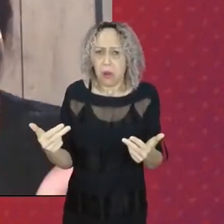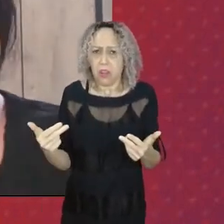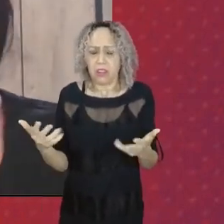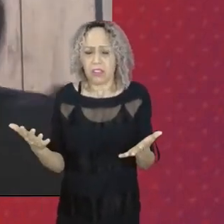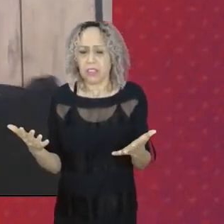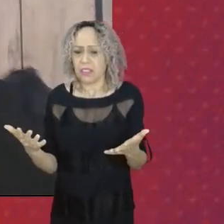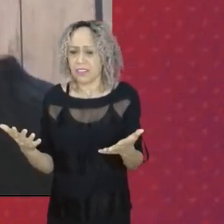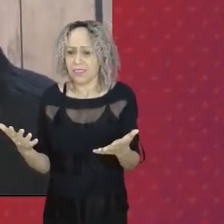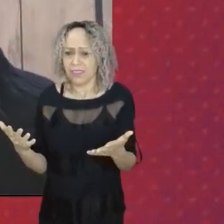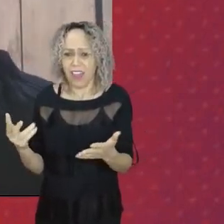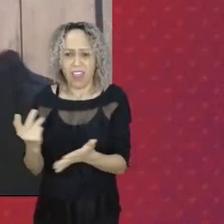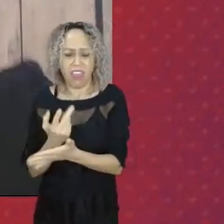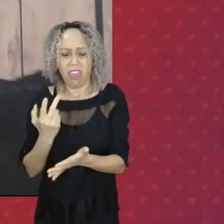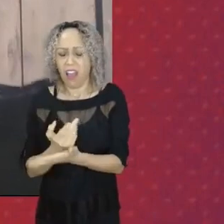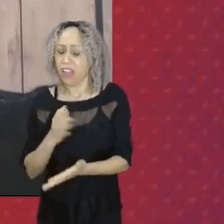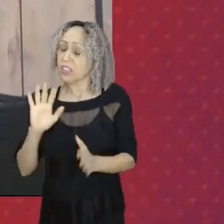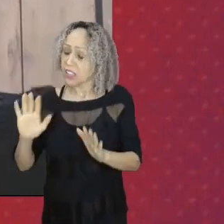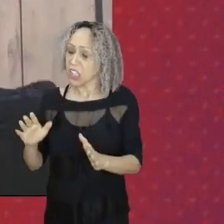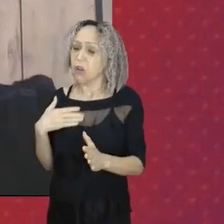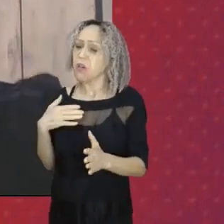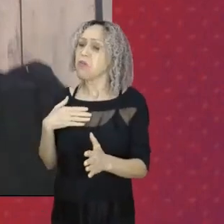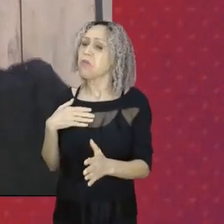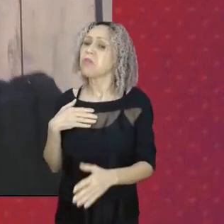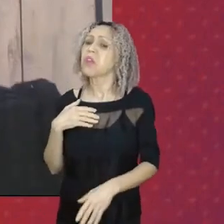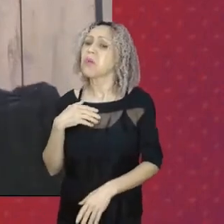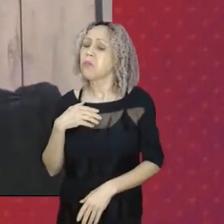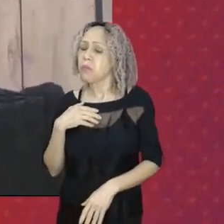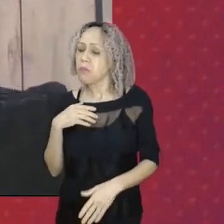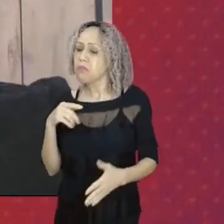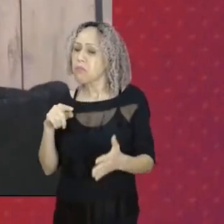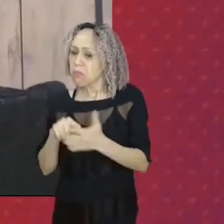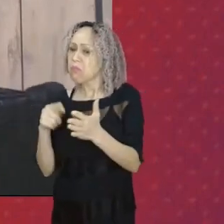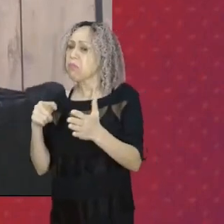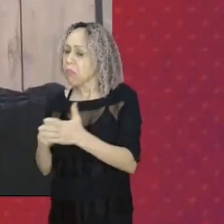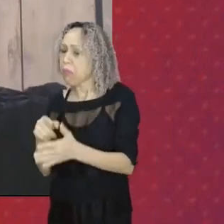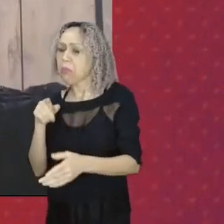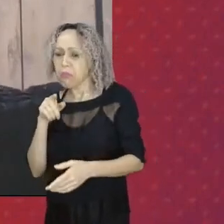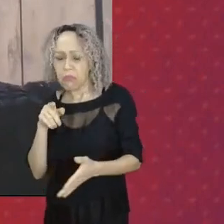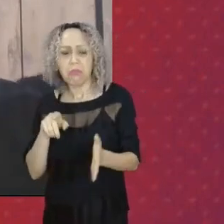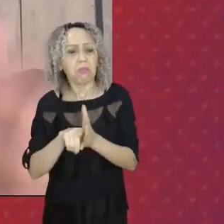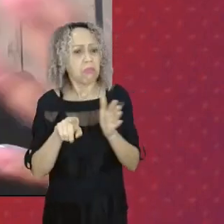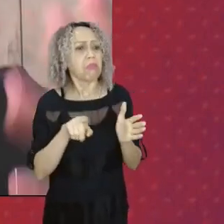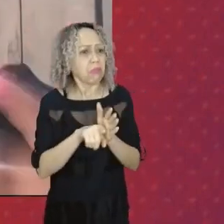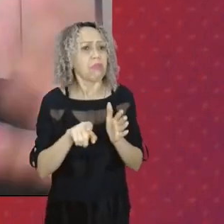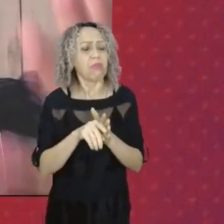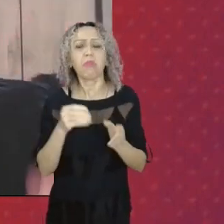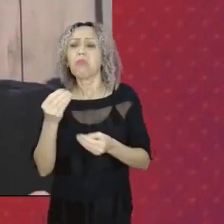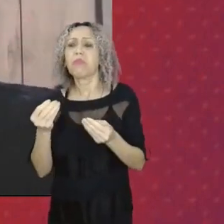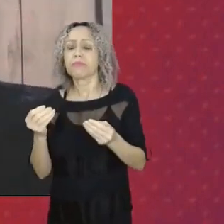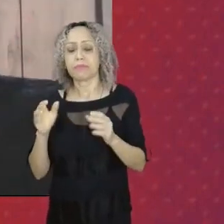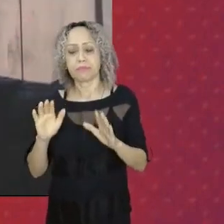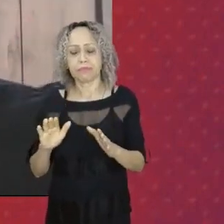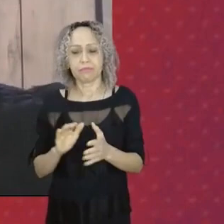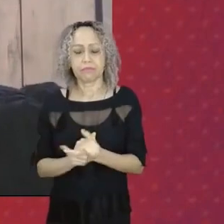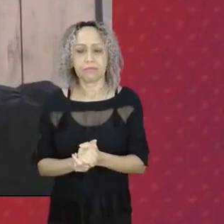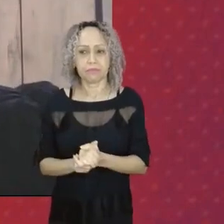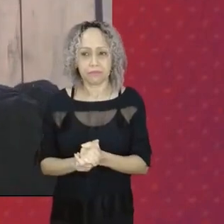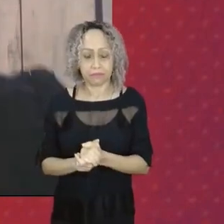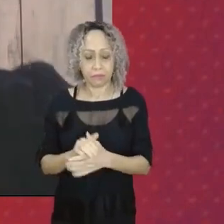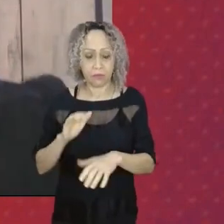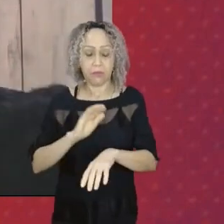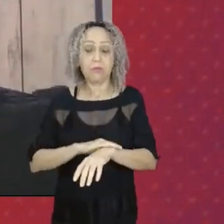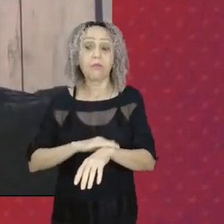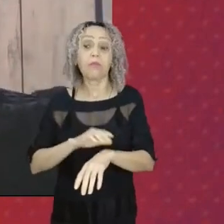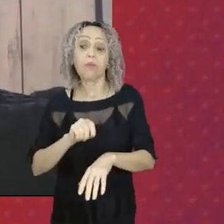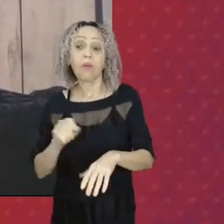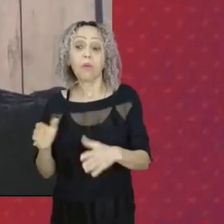começo a despertar em mim e eu começo a colocar em prática, então, essa militância. Neste mesmo momento, né, eu